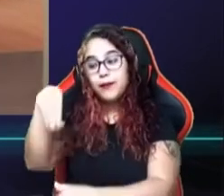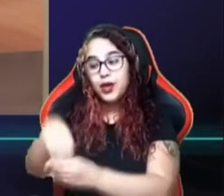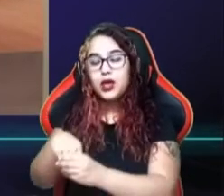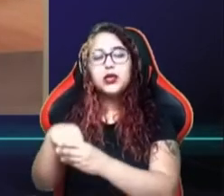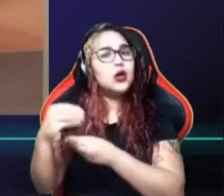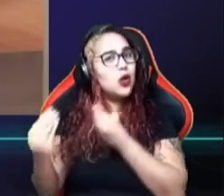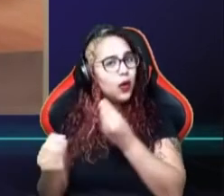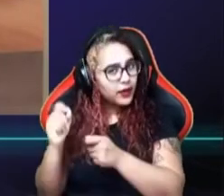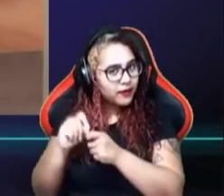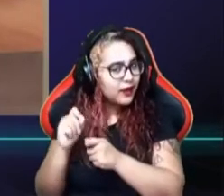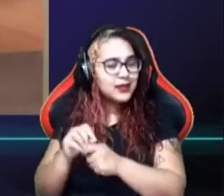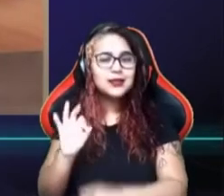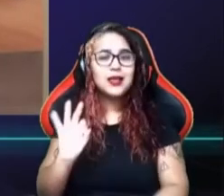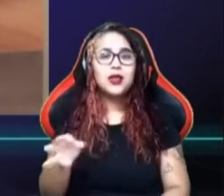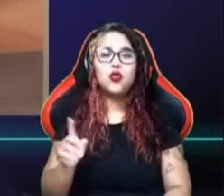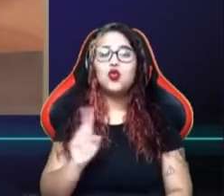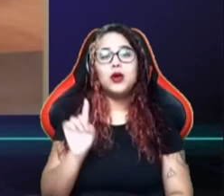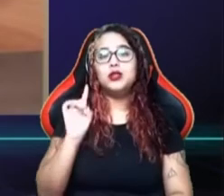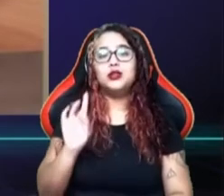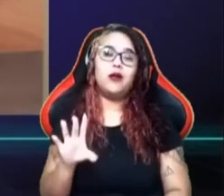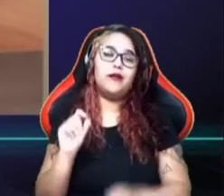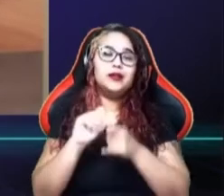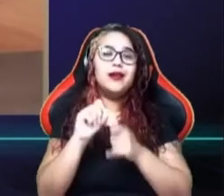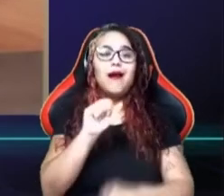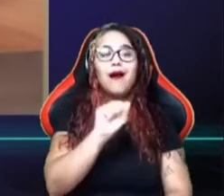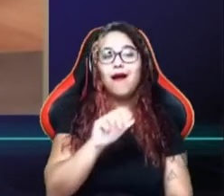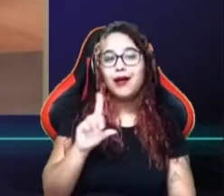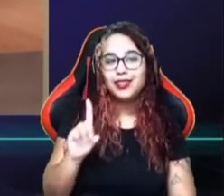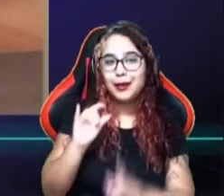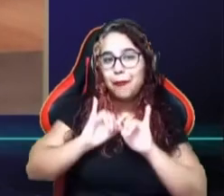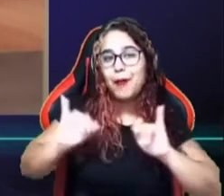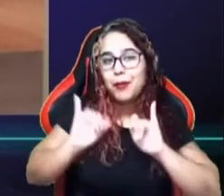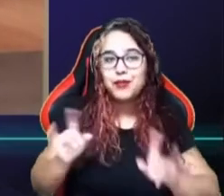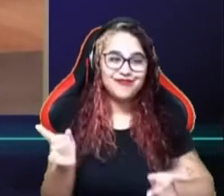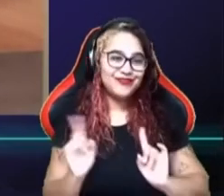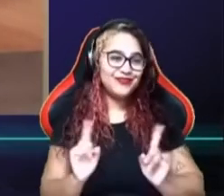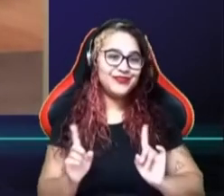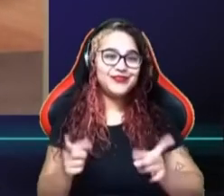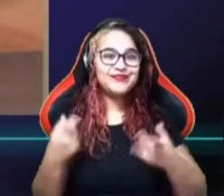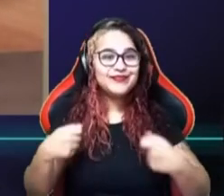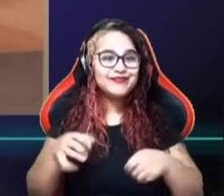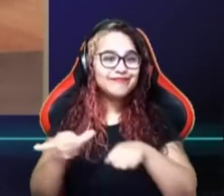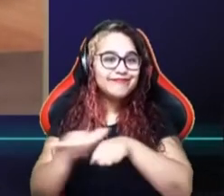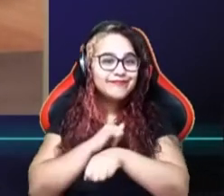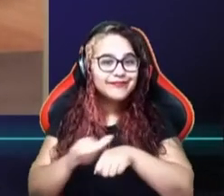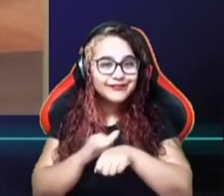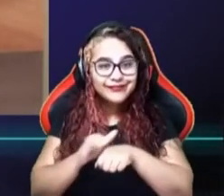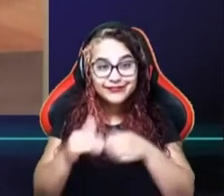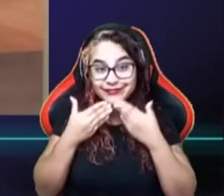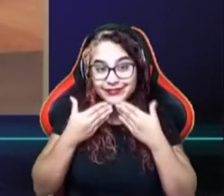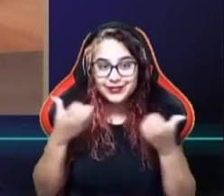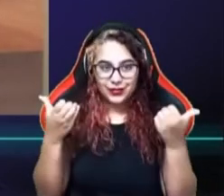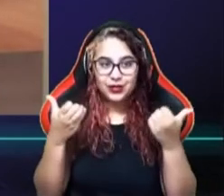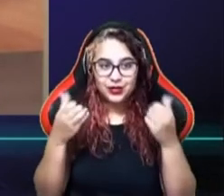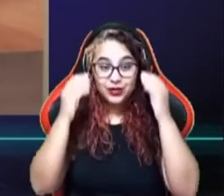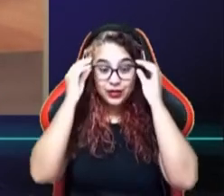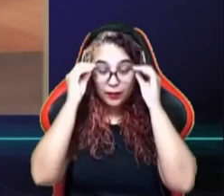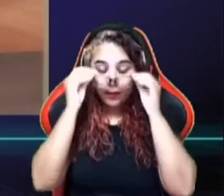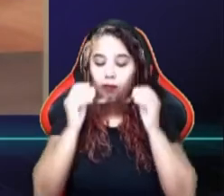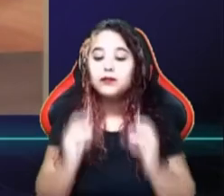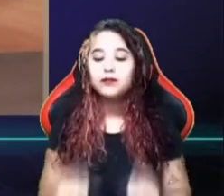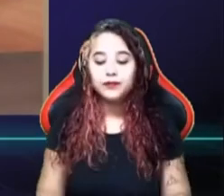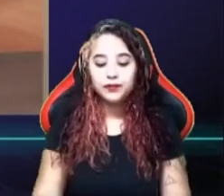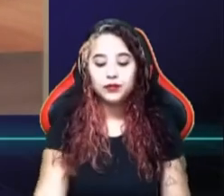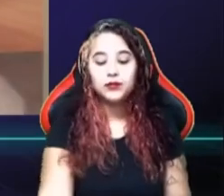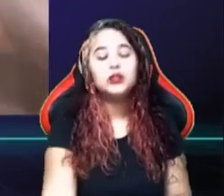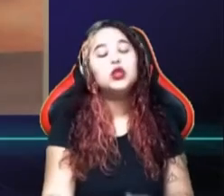isso, né? Não é só fazer um ad ali dentro e tudo mais, é muito mais pensar como é que o jogo pode ser um conteúdo, né, para você, ou